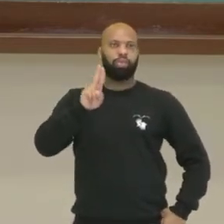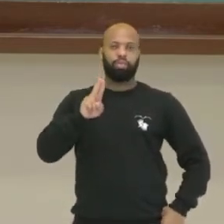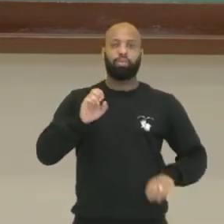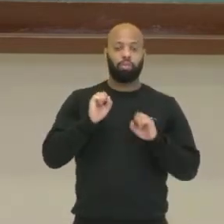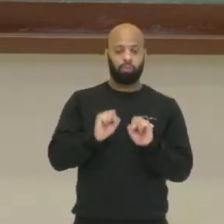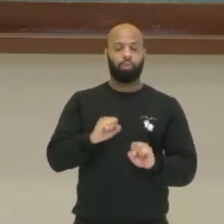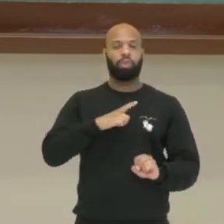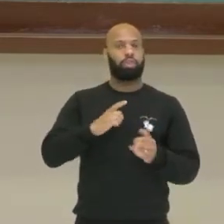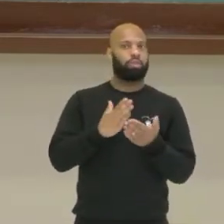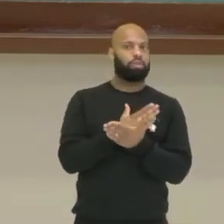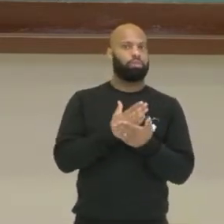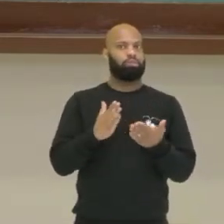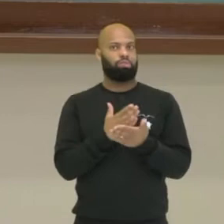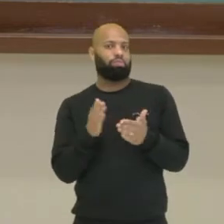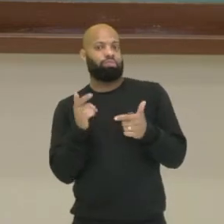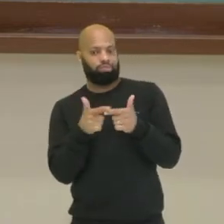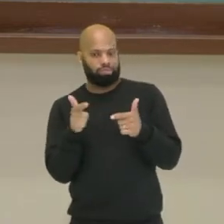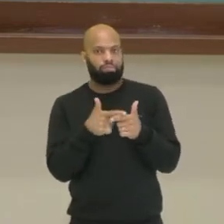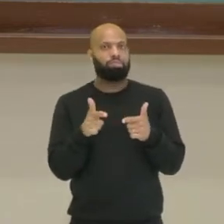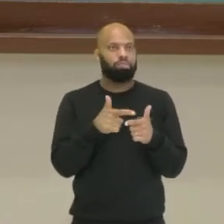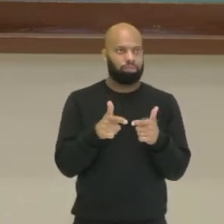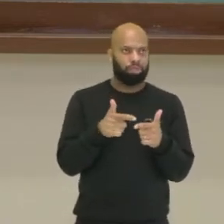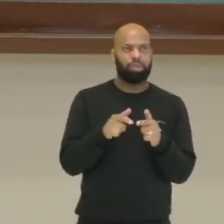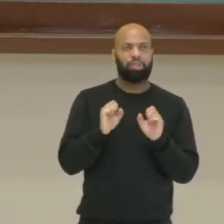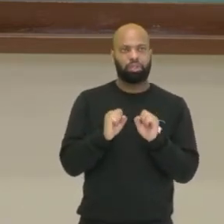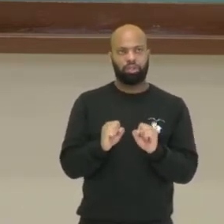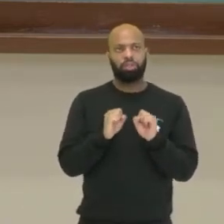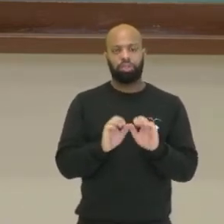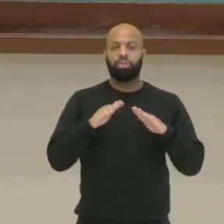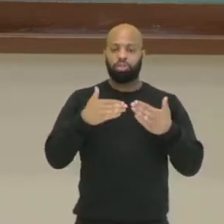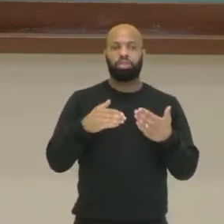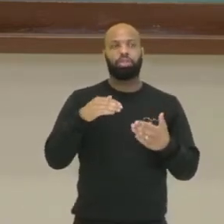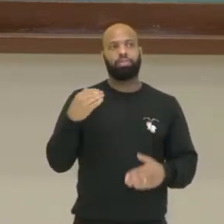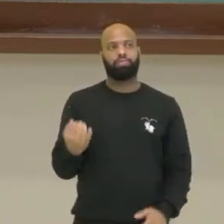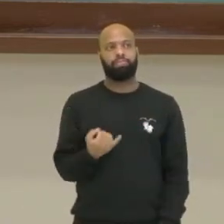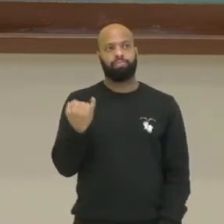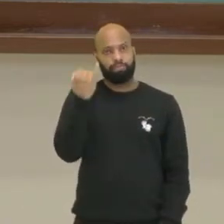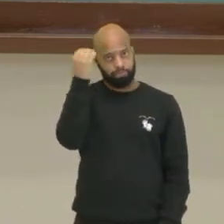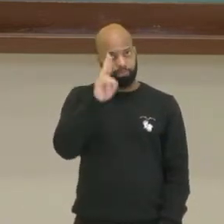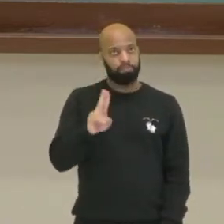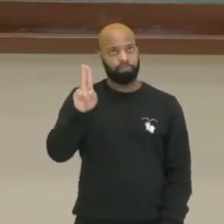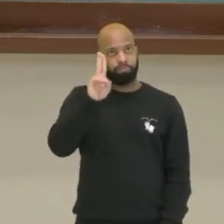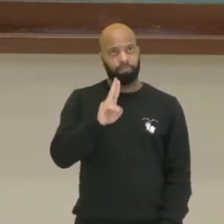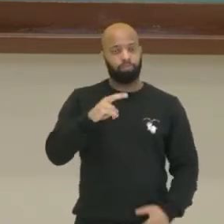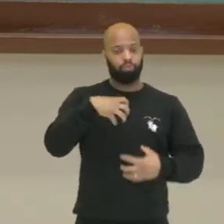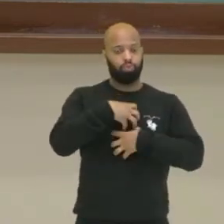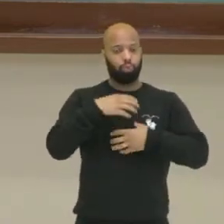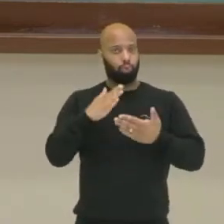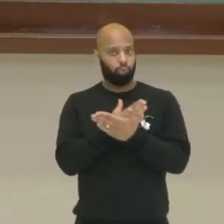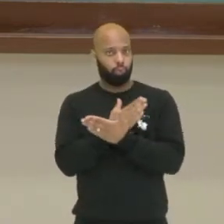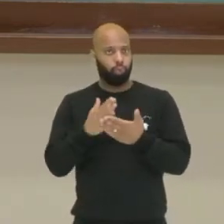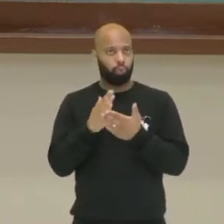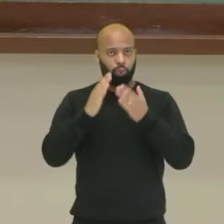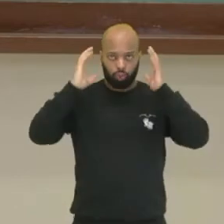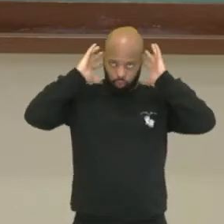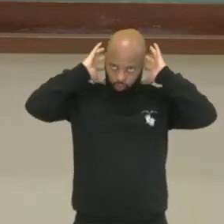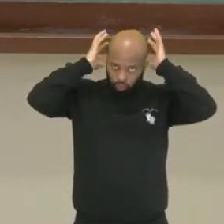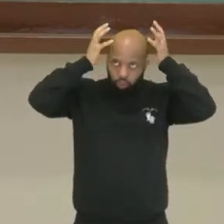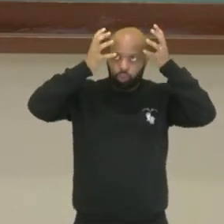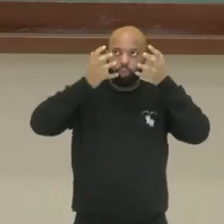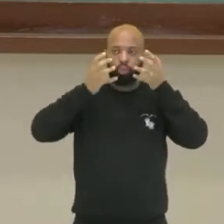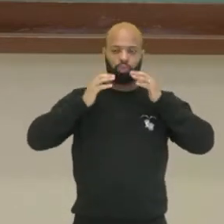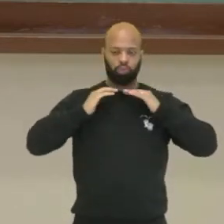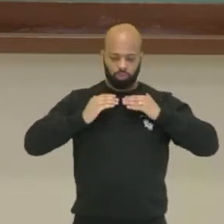causar algum dano físico para o atleta, então eles utilizam de equipamentos de proteção.